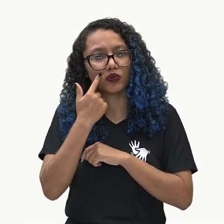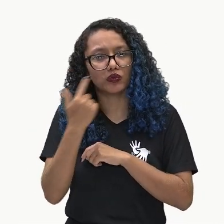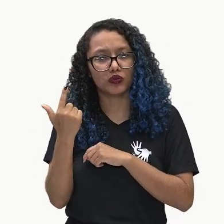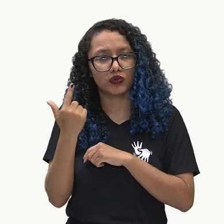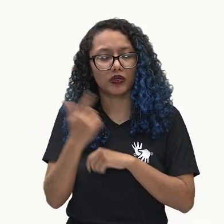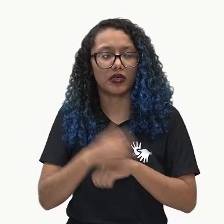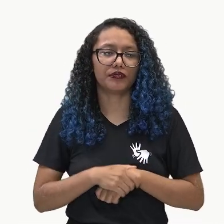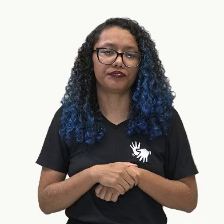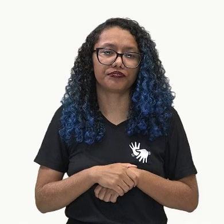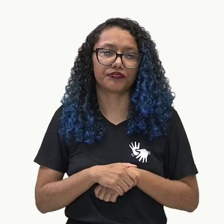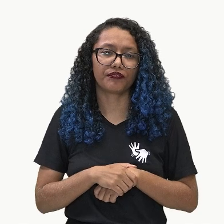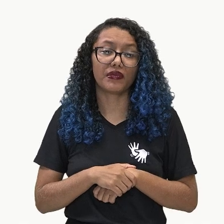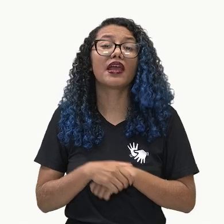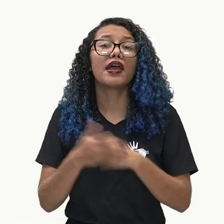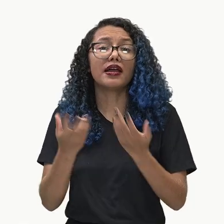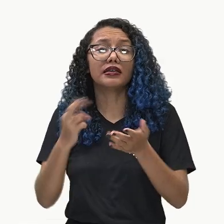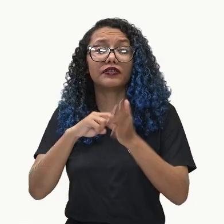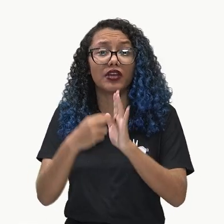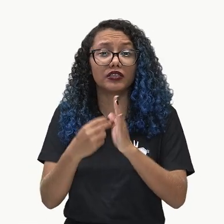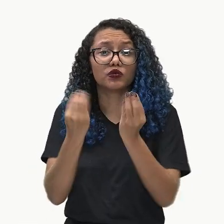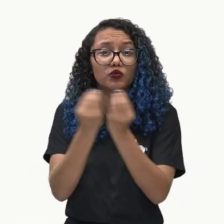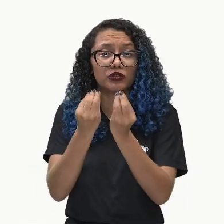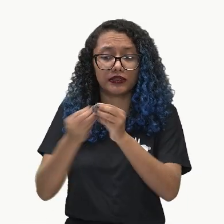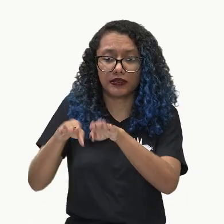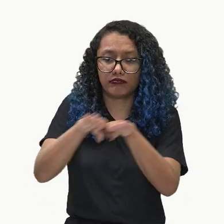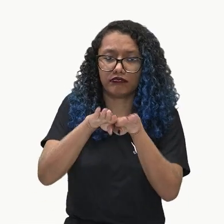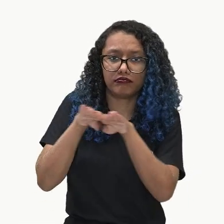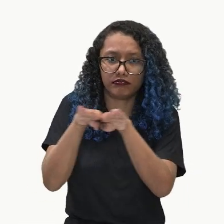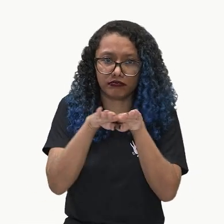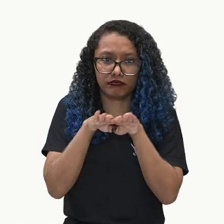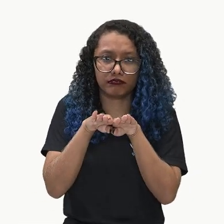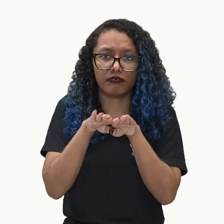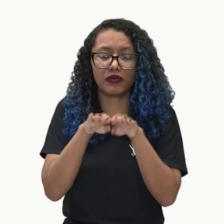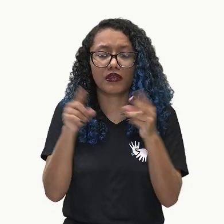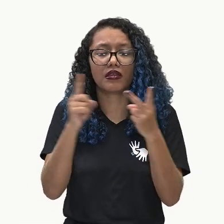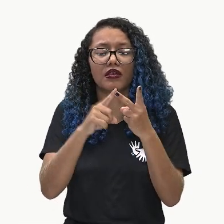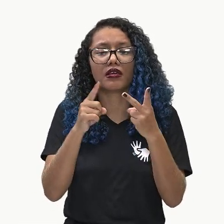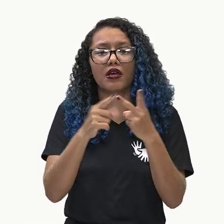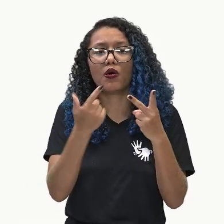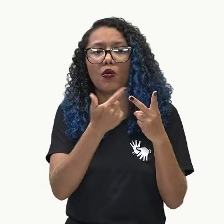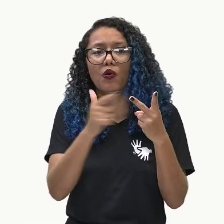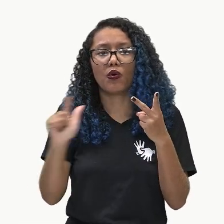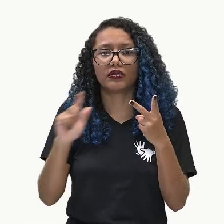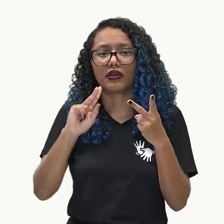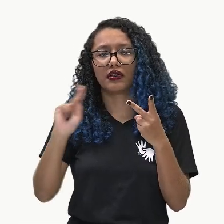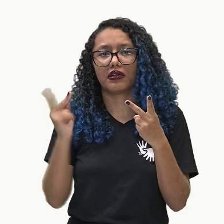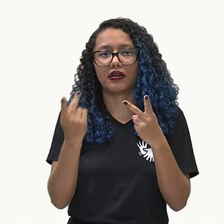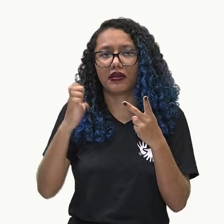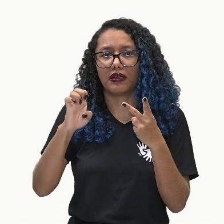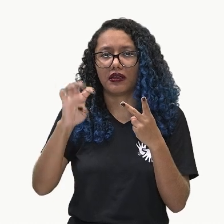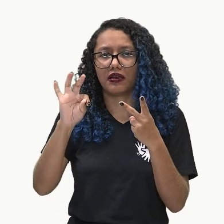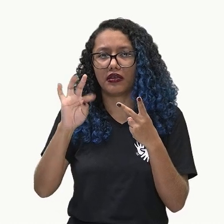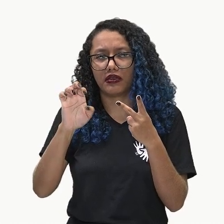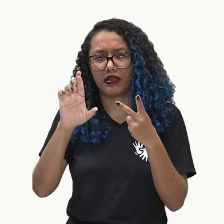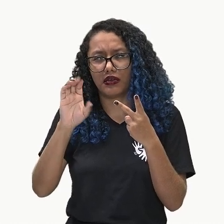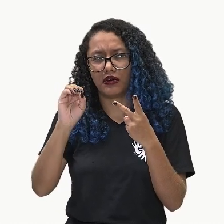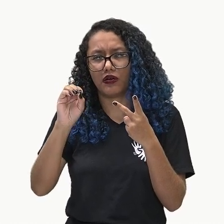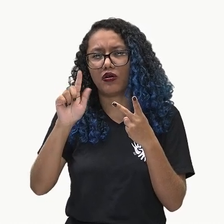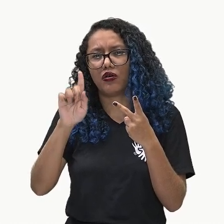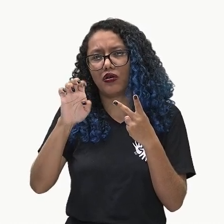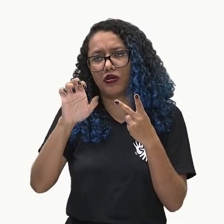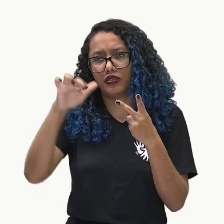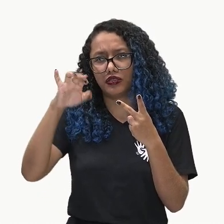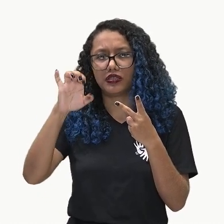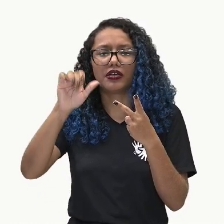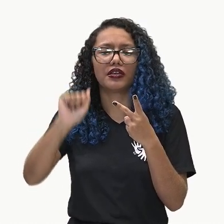uma substância homogênea. E a mistura heterogênea